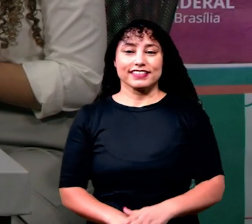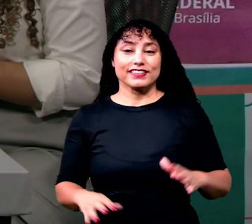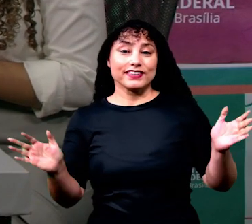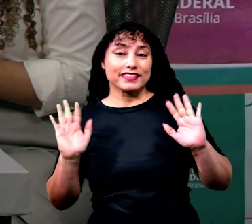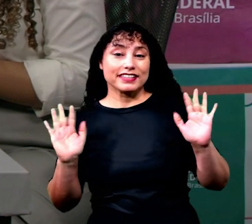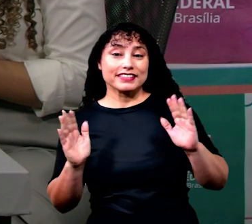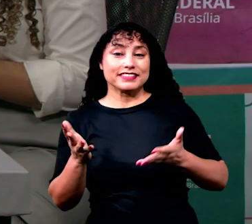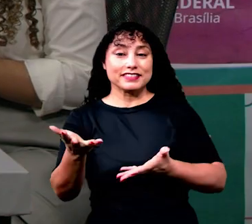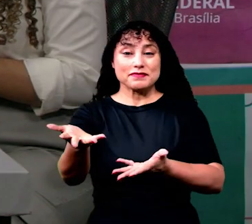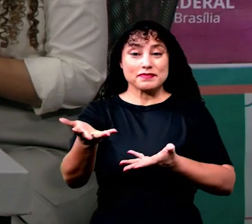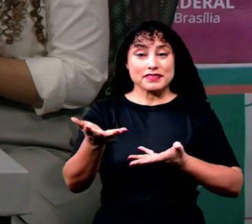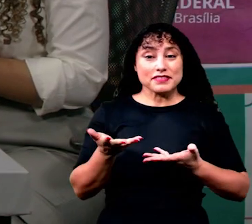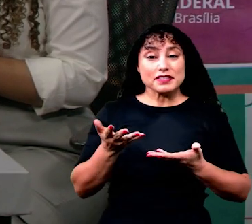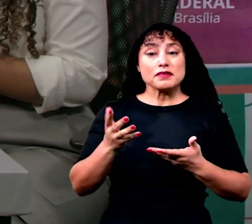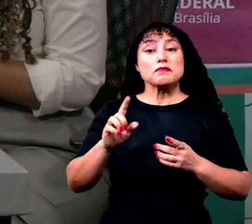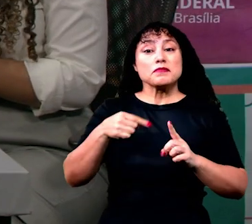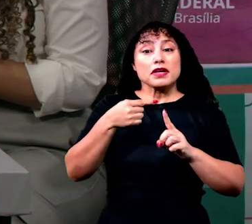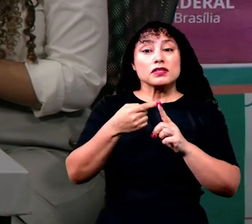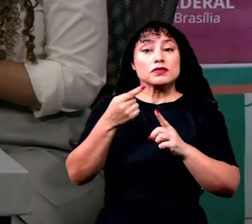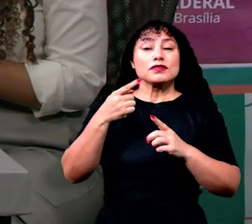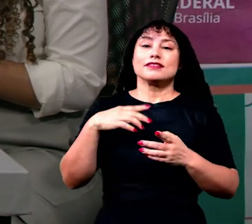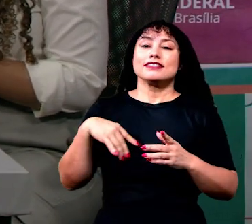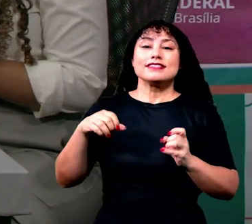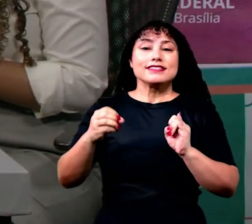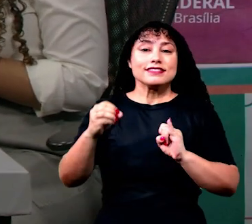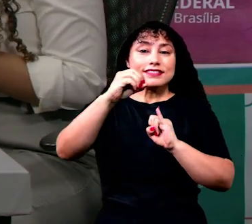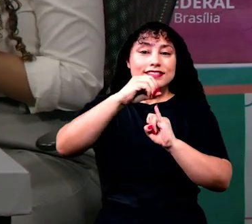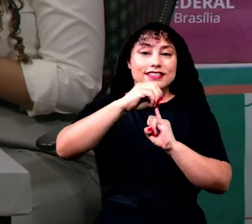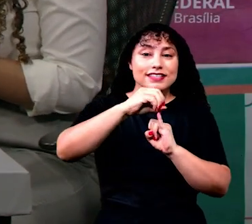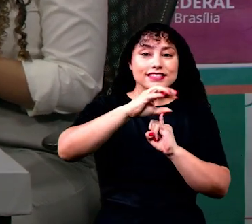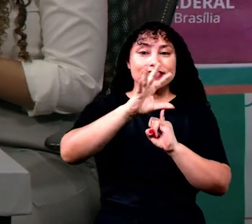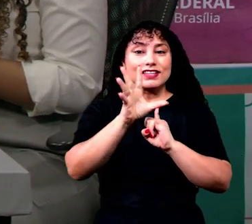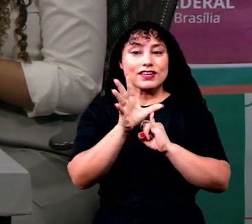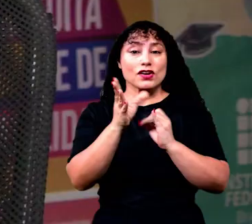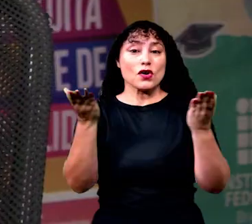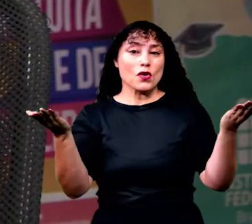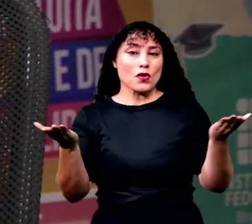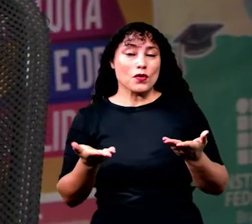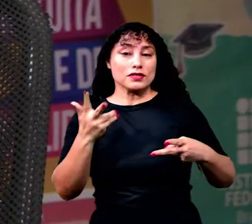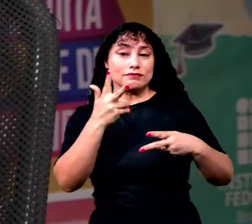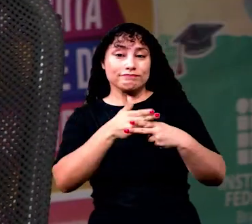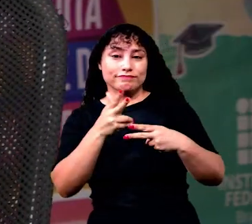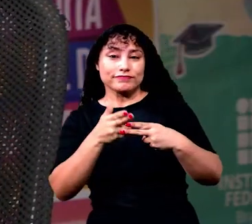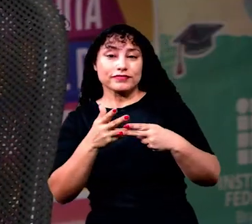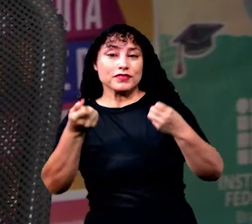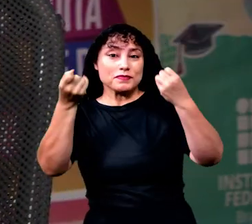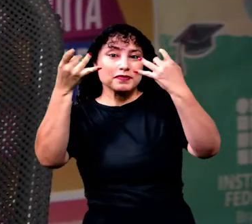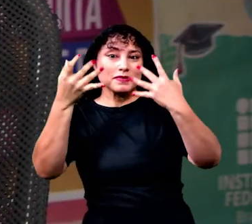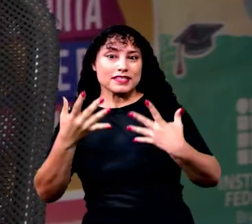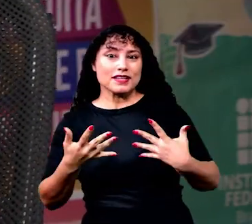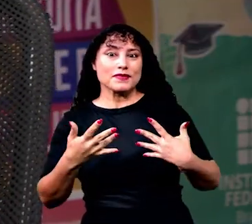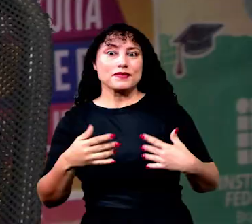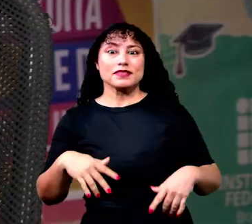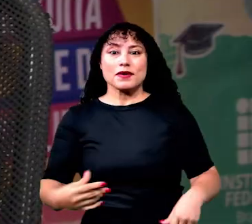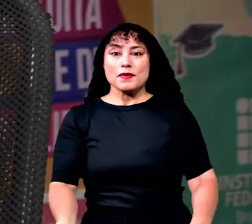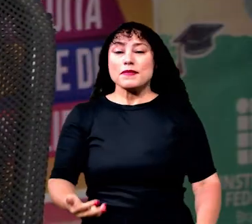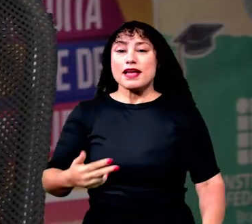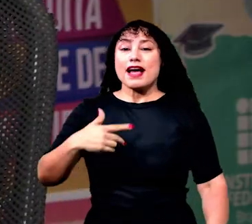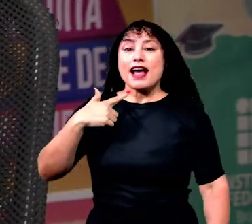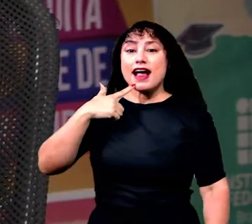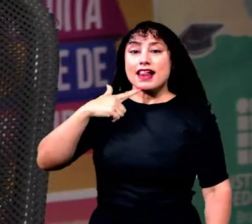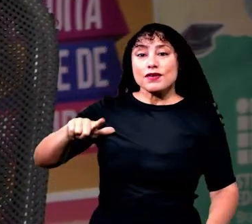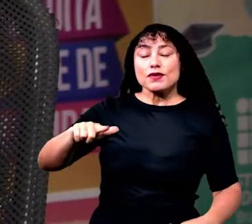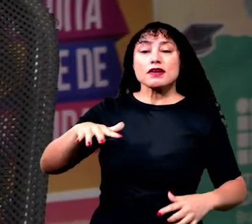Olá, sejam bem-vindos a mais um Estação IFB. No episódio de hoje, vamos falar sobre a língua que move